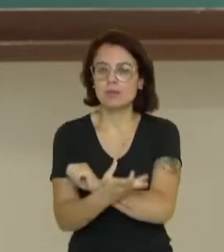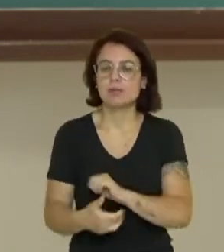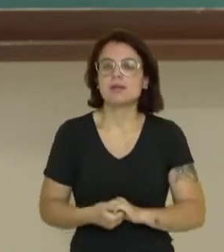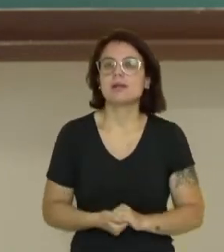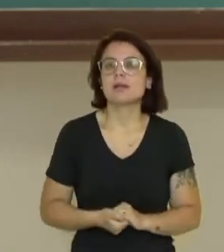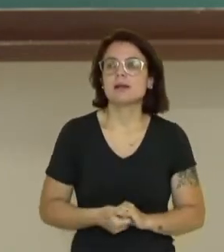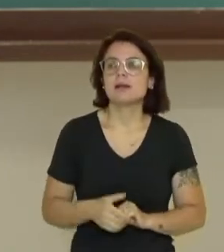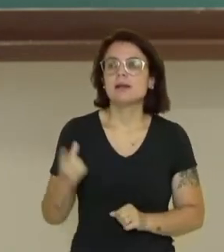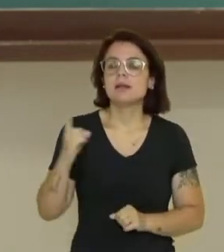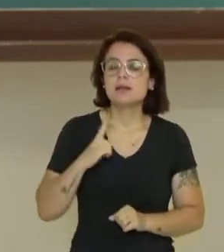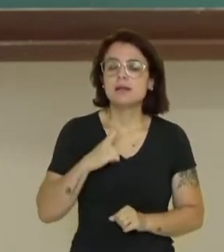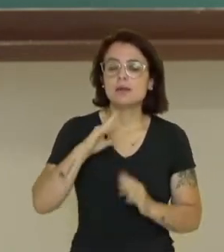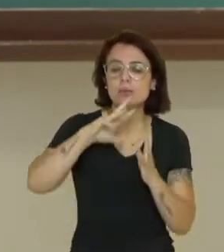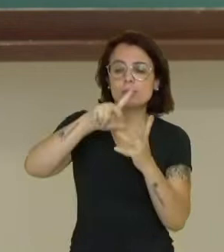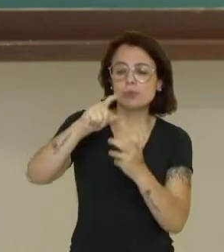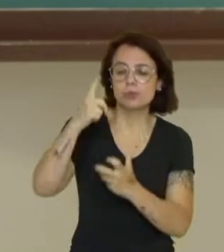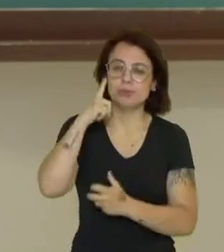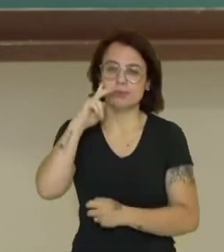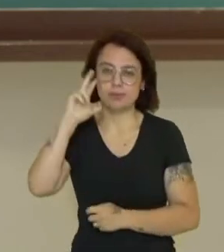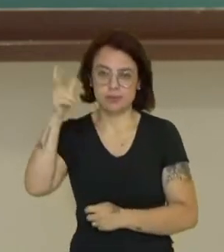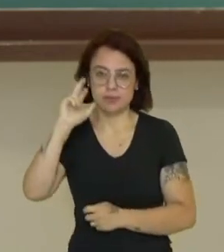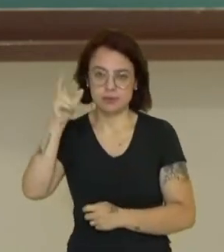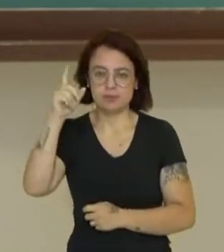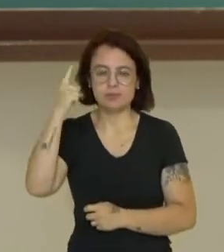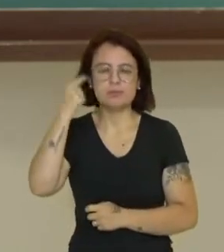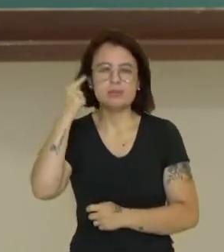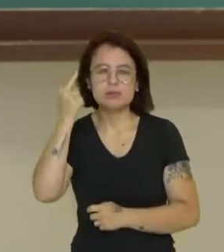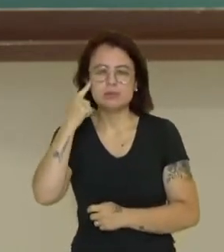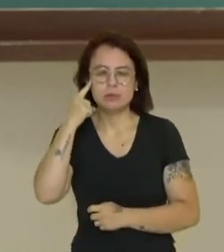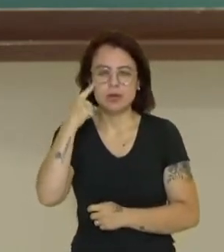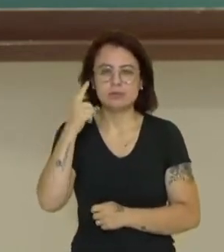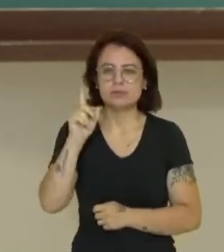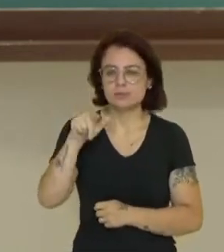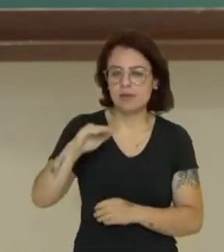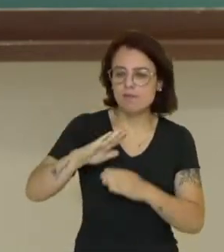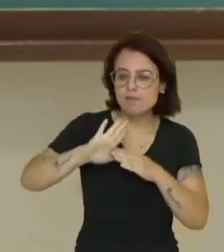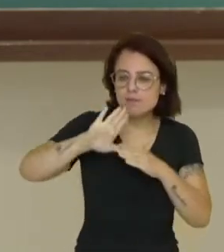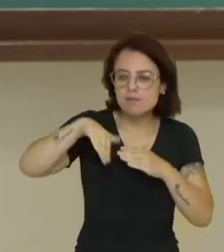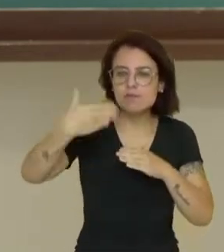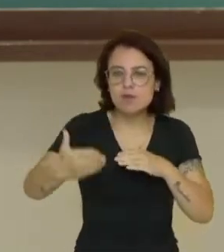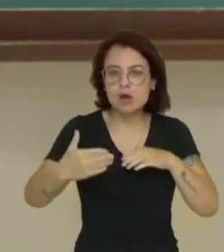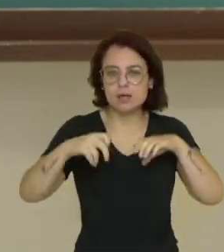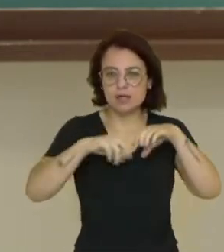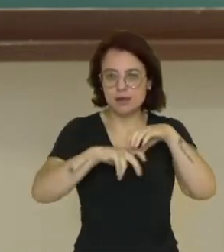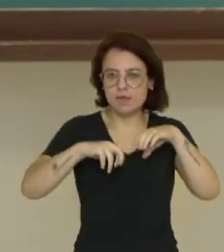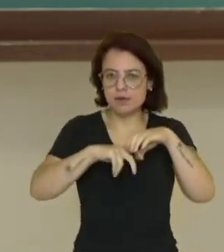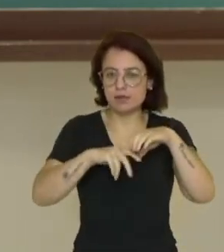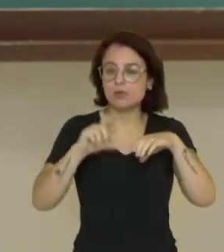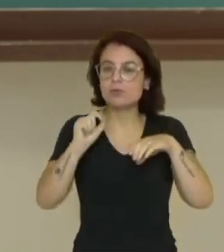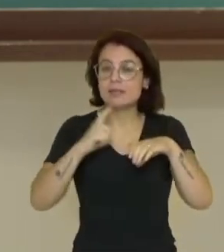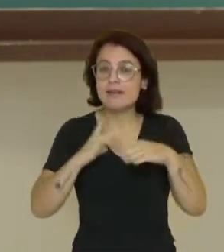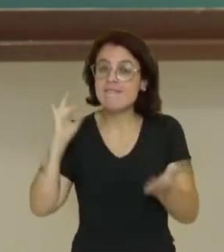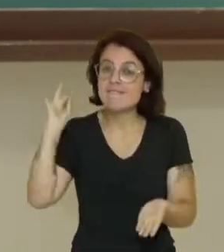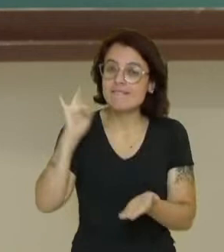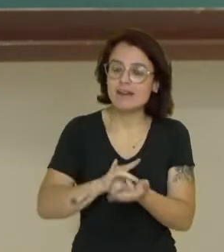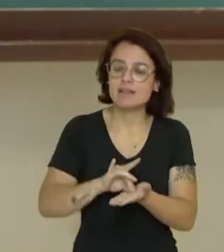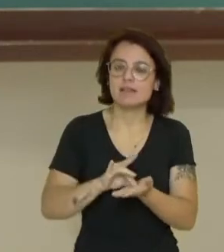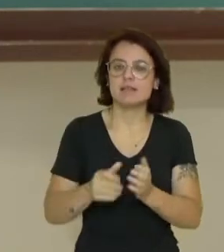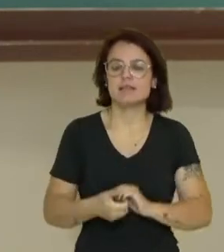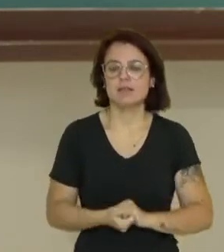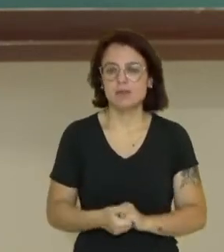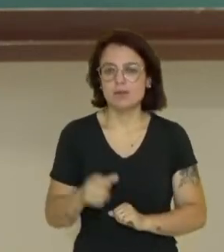mundo intelectual, né? O de fora da caverna, aquilo que é verdadeiro, né? Aquilo